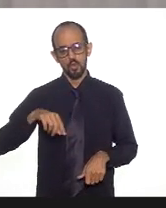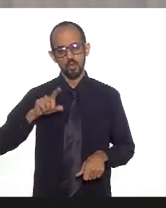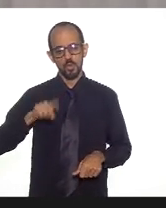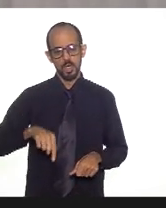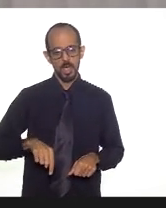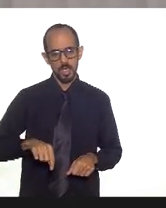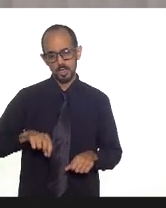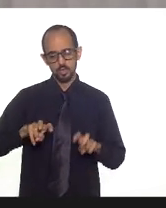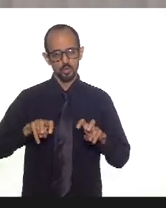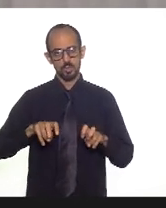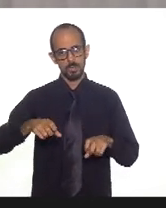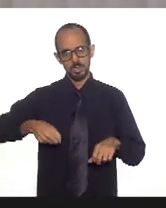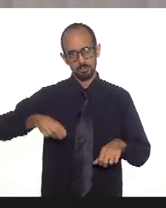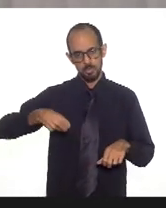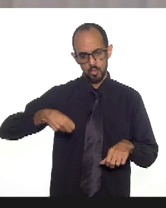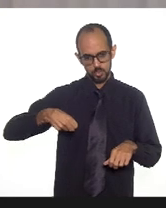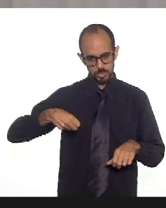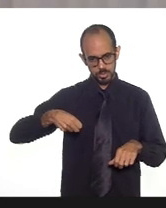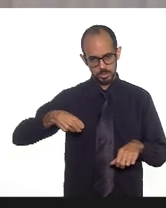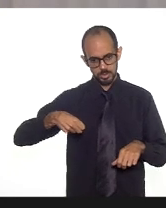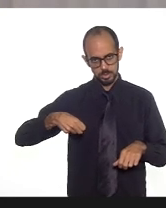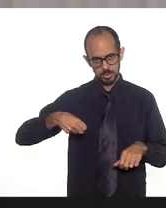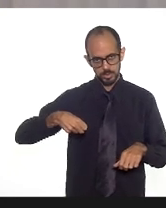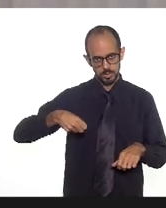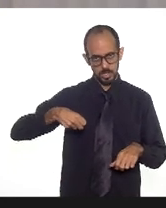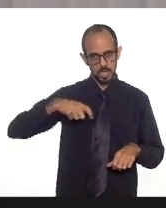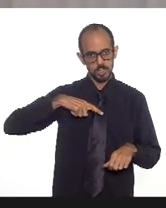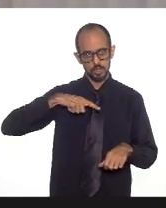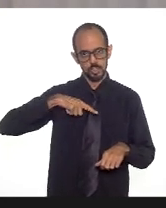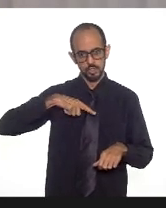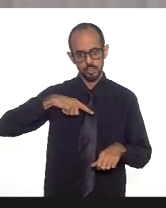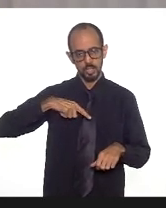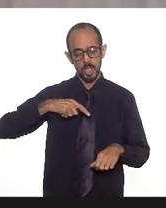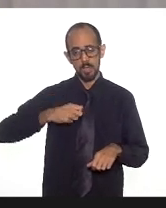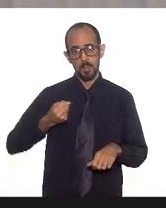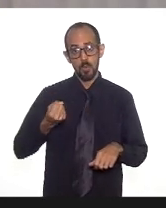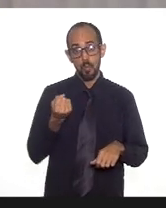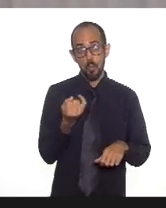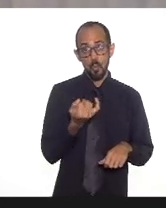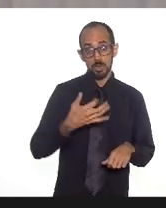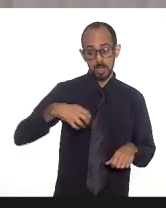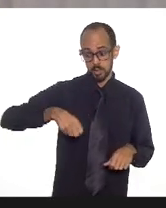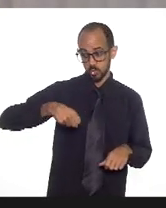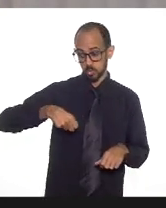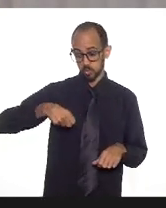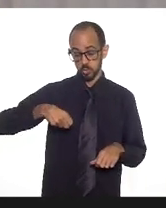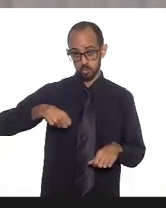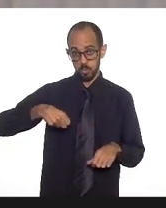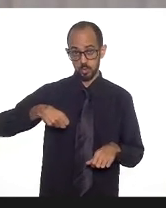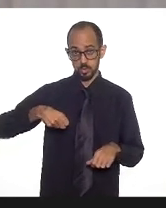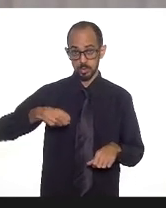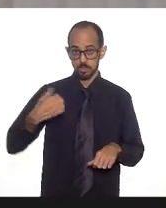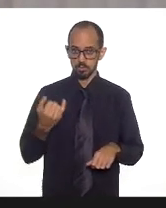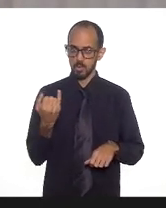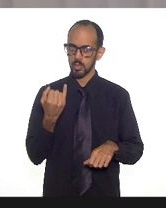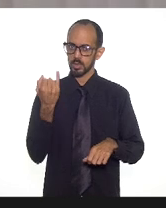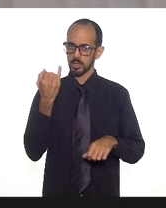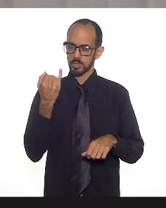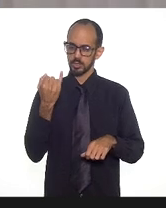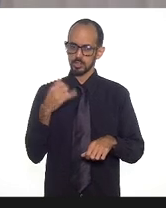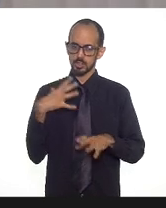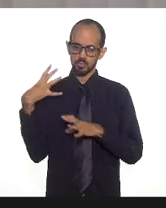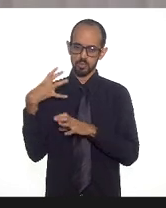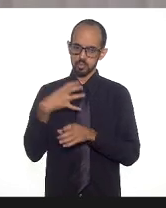às bolsas, nós temos um número de bolsas importantes, onde, pelo último levantamento que eu